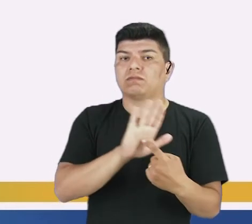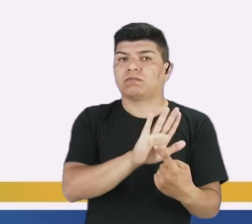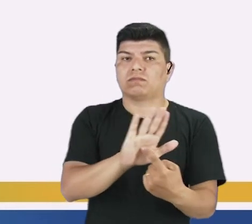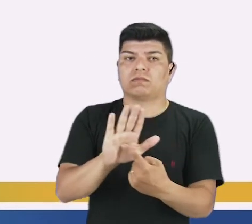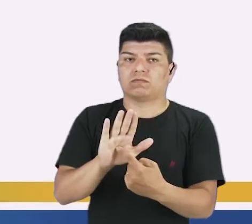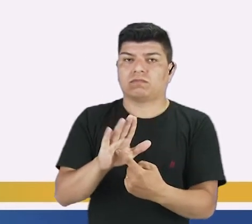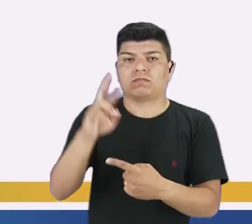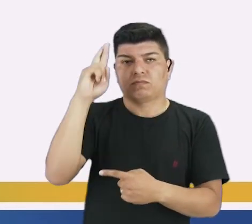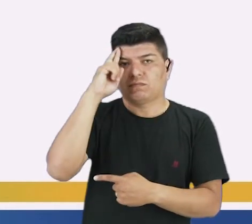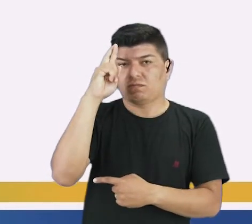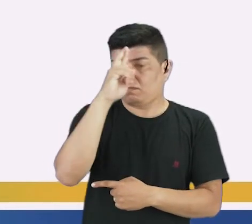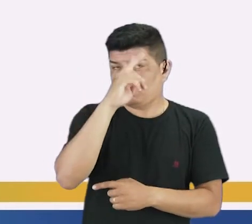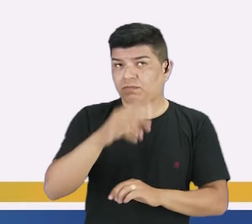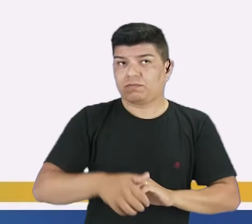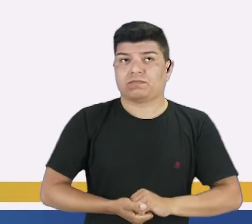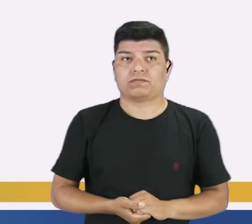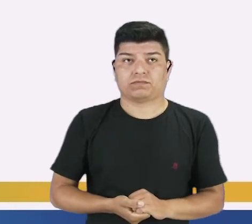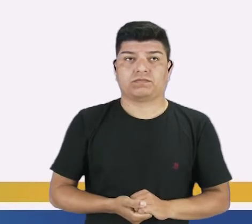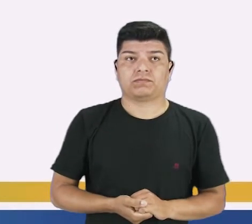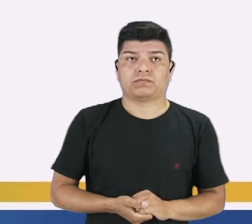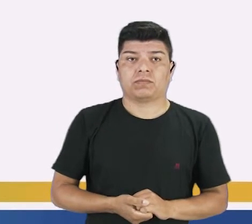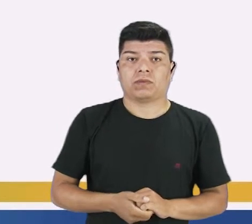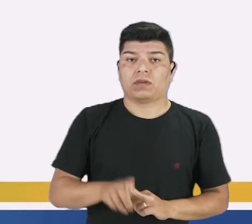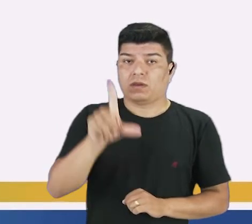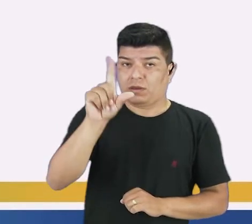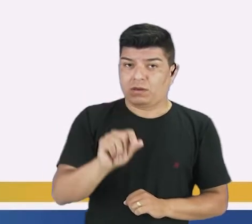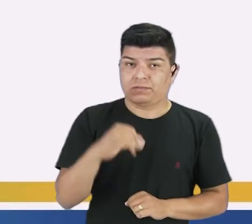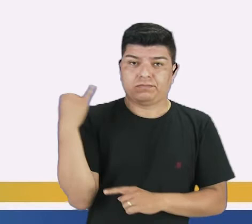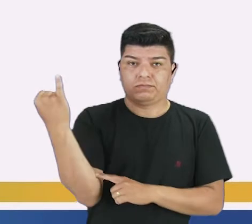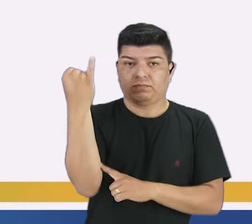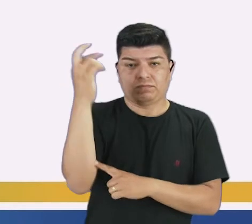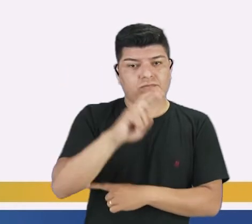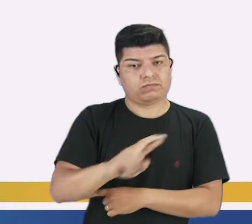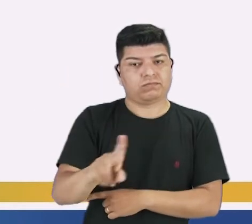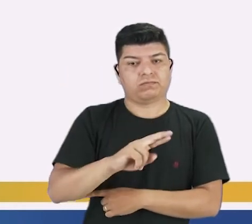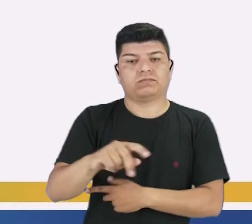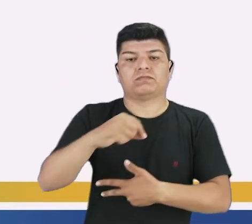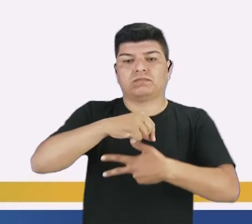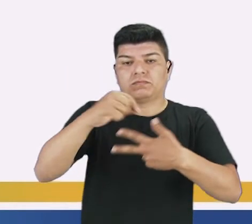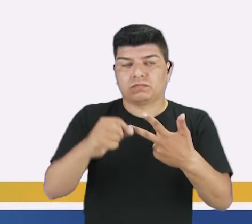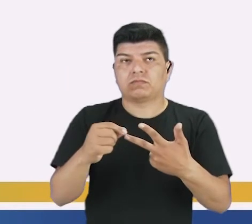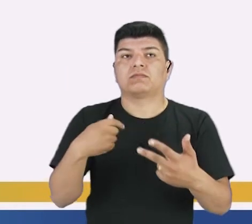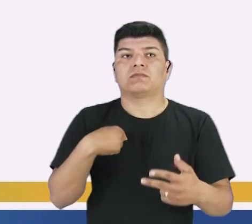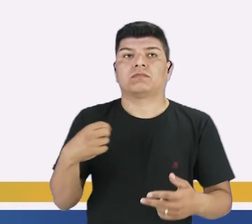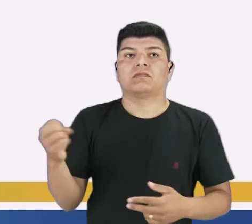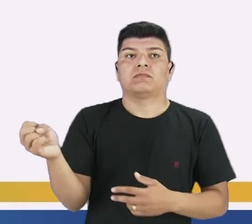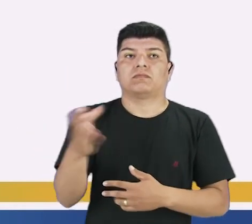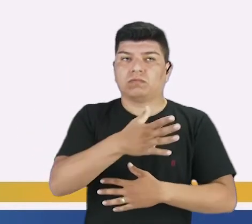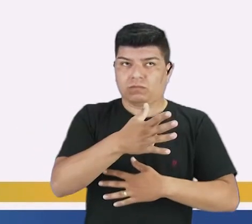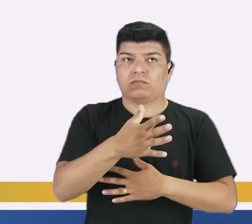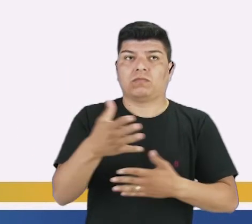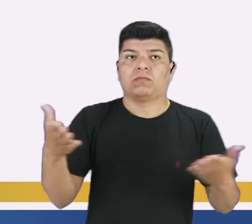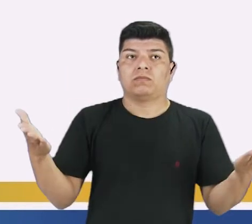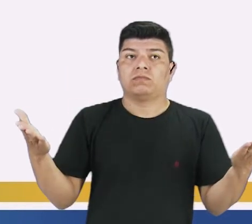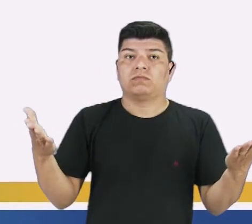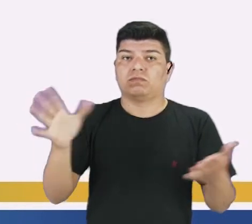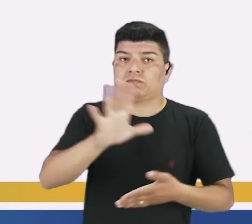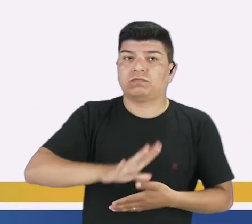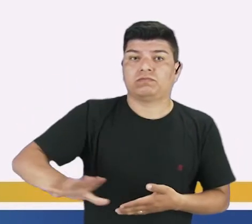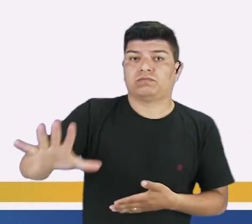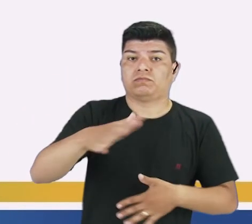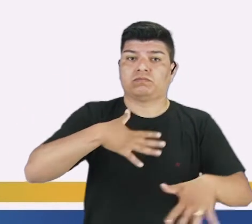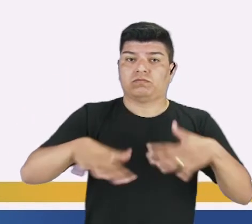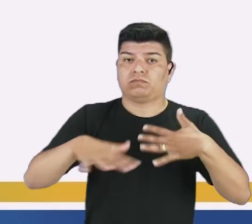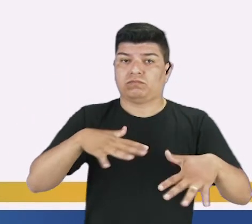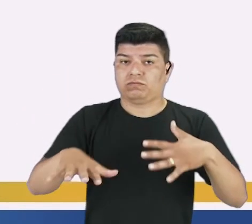na nossa história. E não menos importante, que cai no vestibular e muito, o modernismo de uma forma geral.